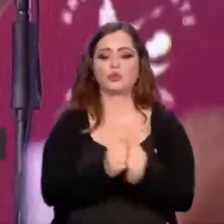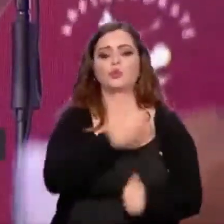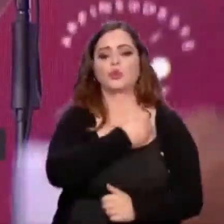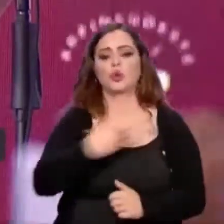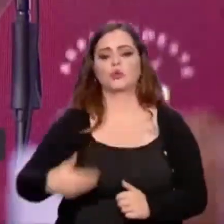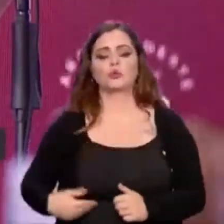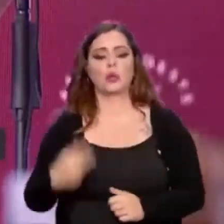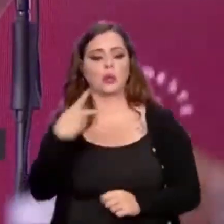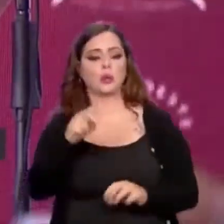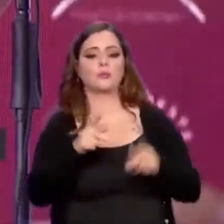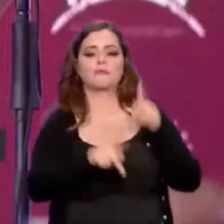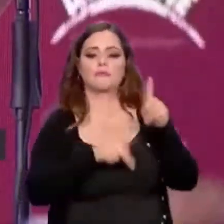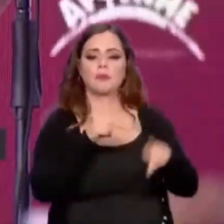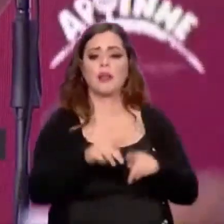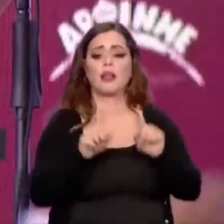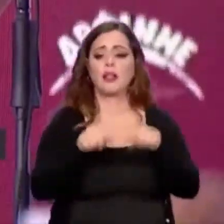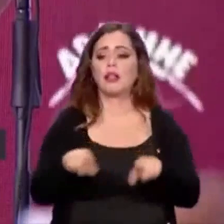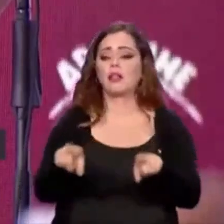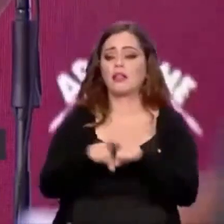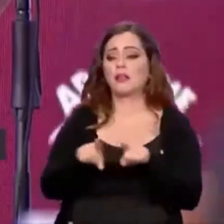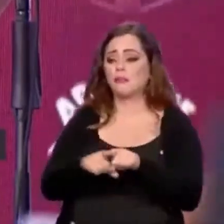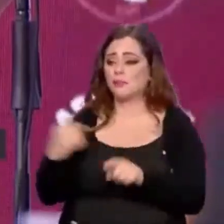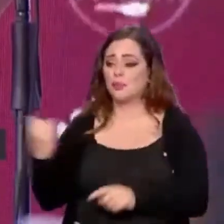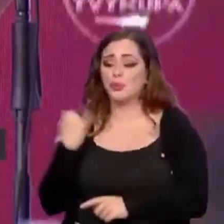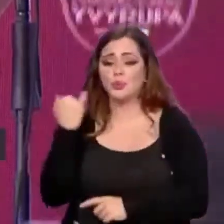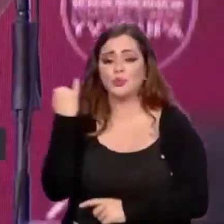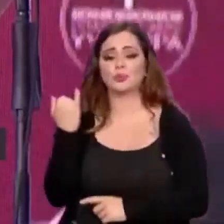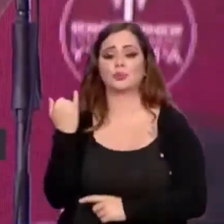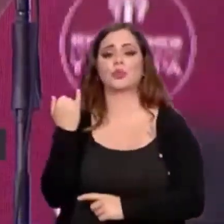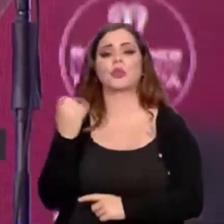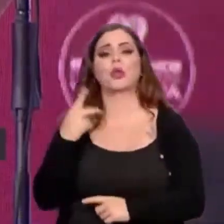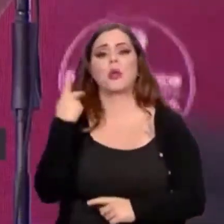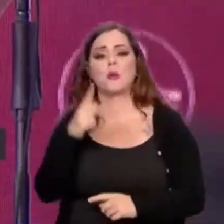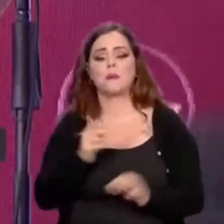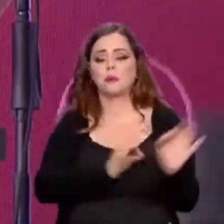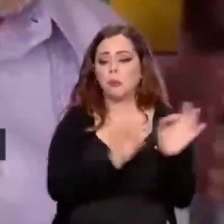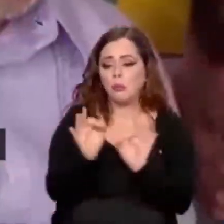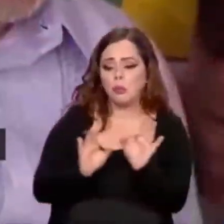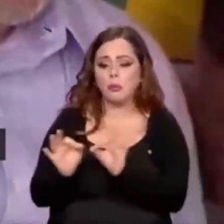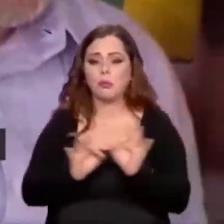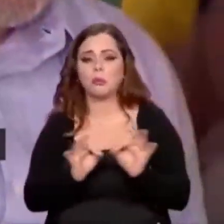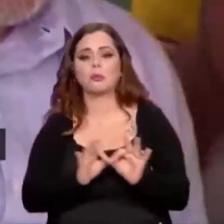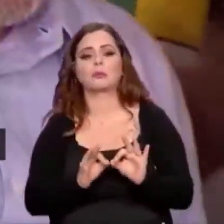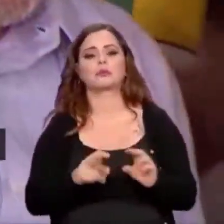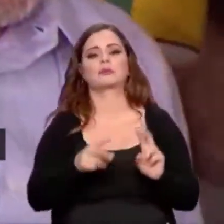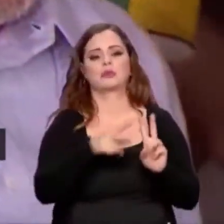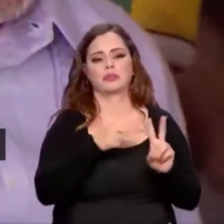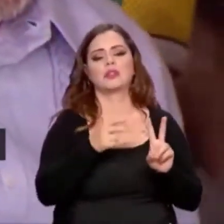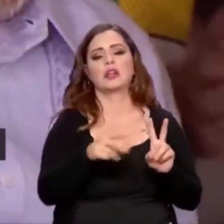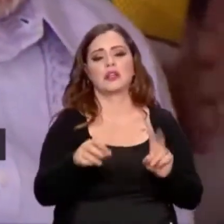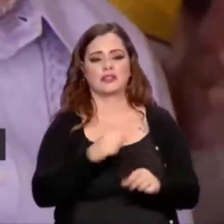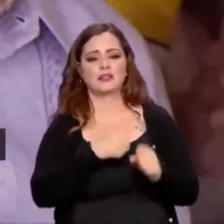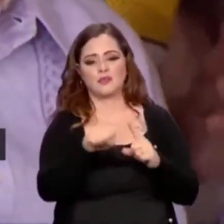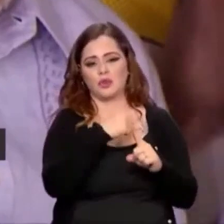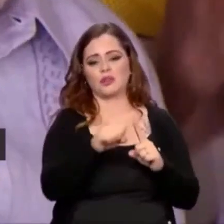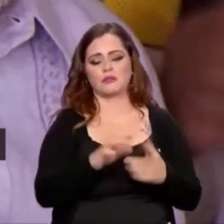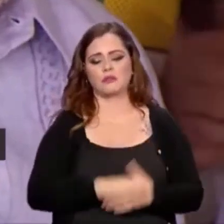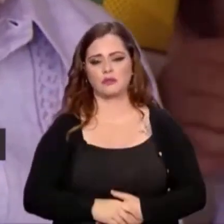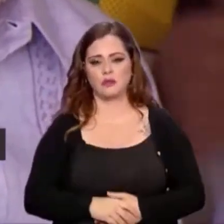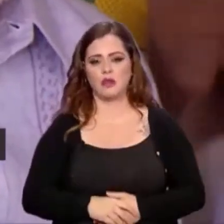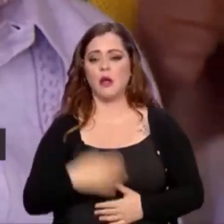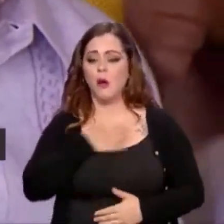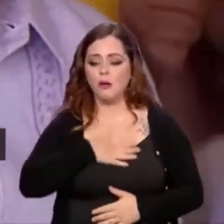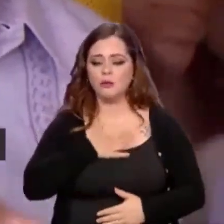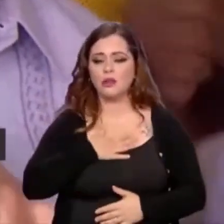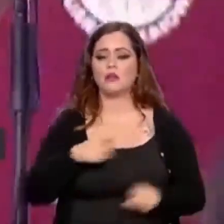seus povos é também uma forma muito importante de reparação dessas violações. Eu gostaria ainda